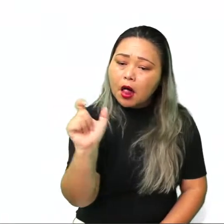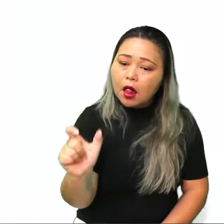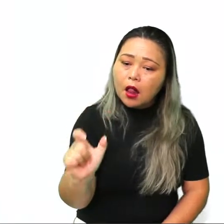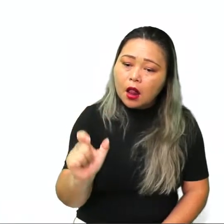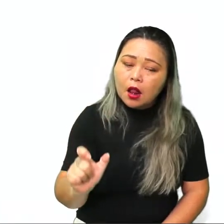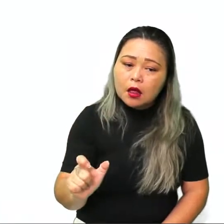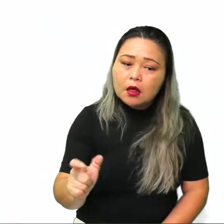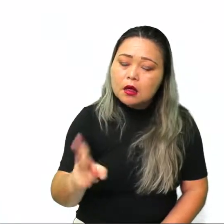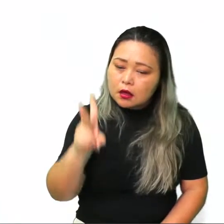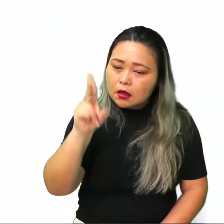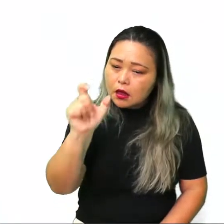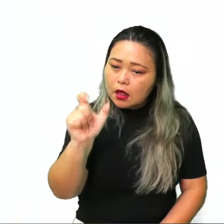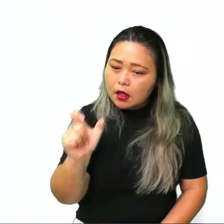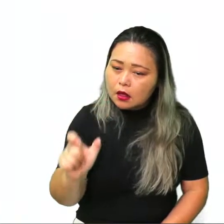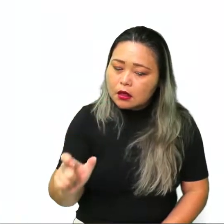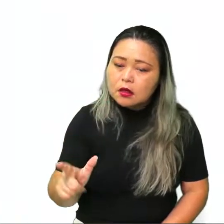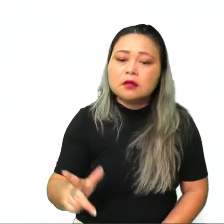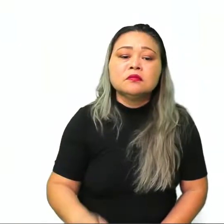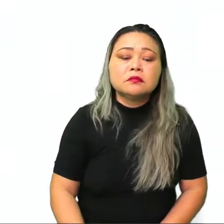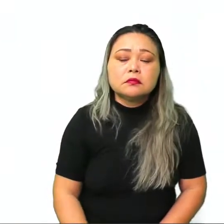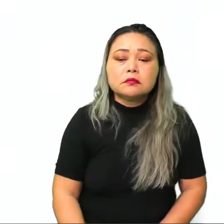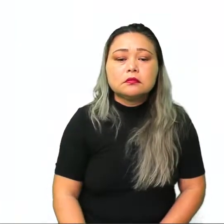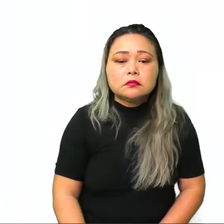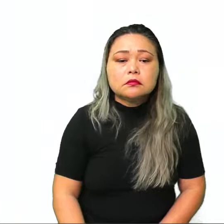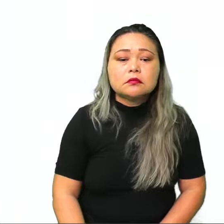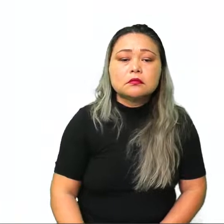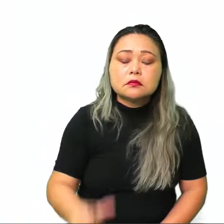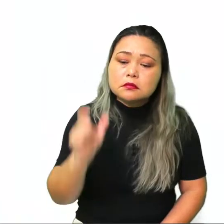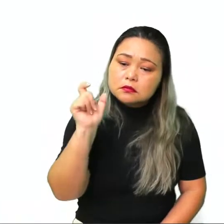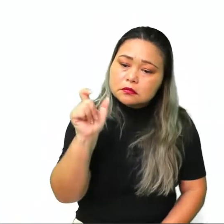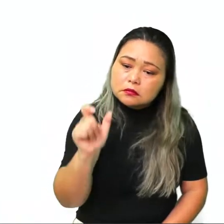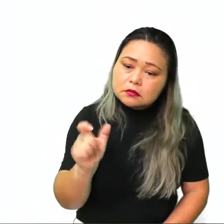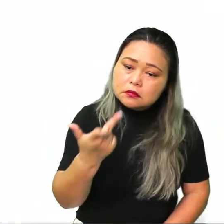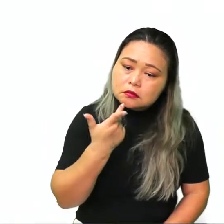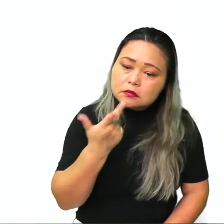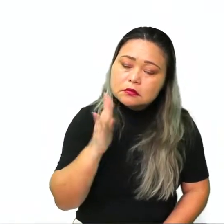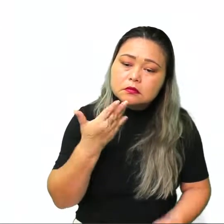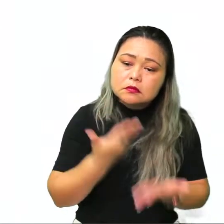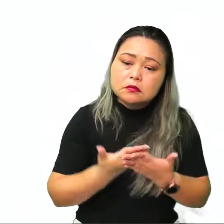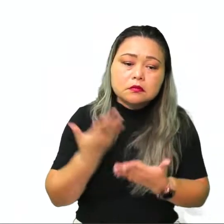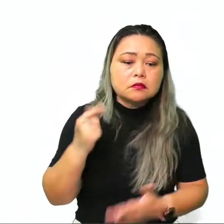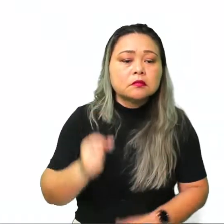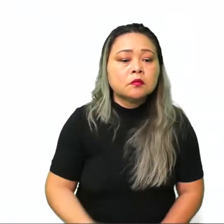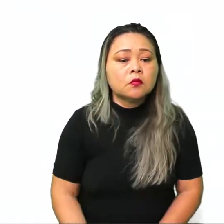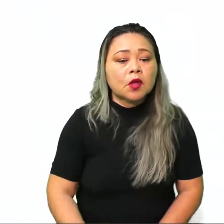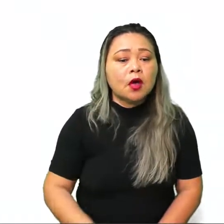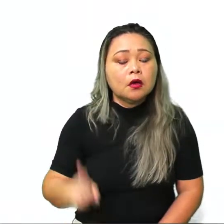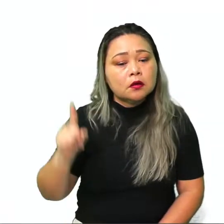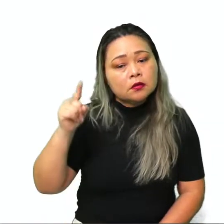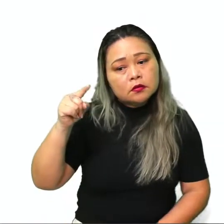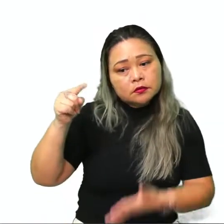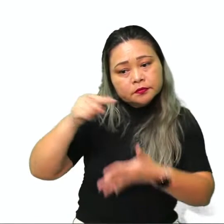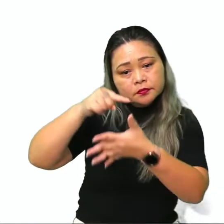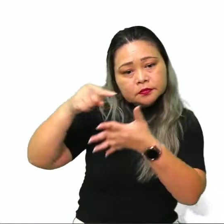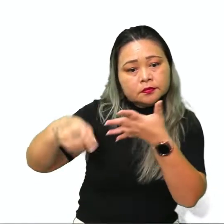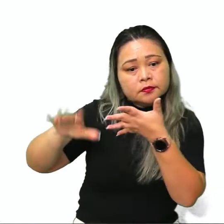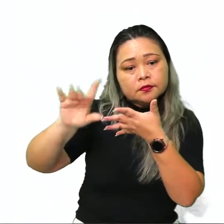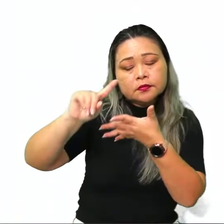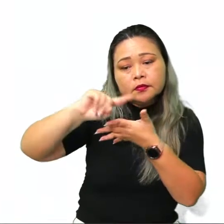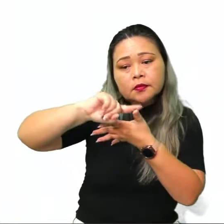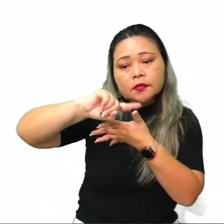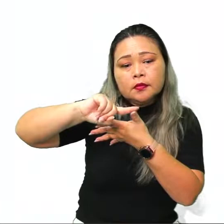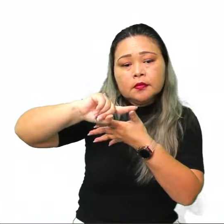palavrão? Quem lembra aquele palavrão? Aquele palavrão que a gente falou na aula anterior. Então, você tem aí, ó, letra